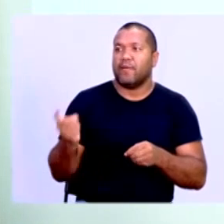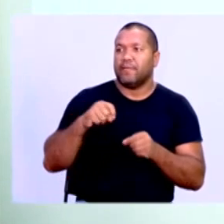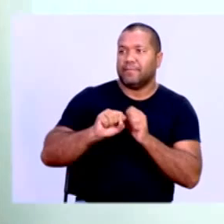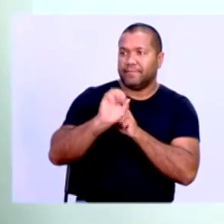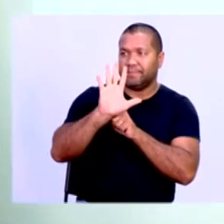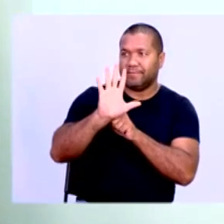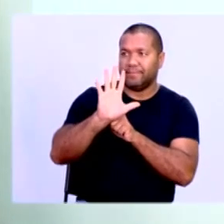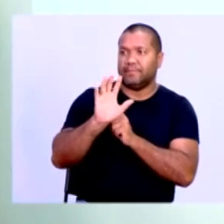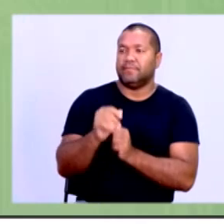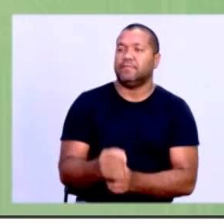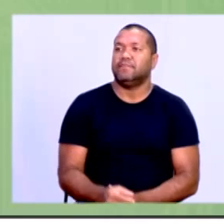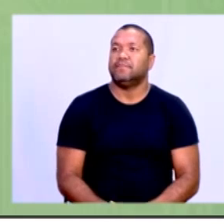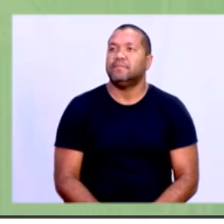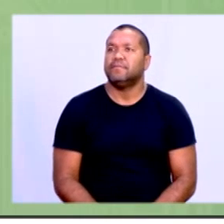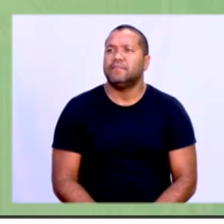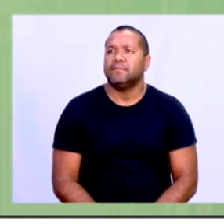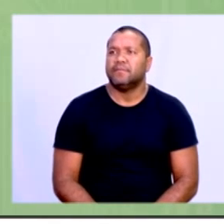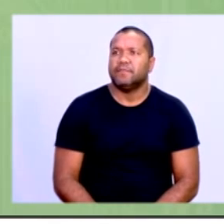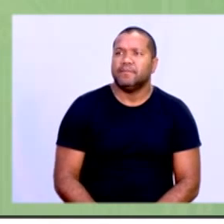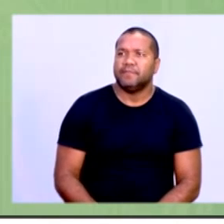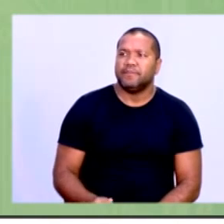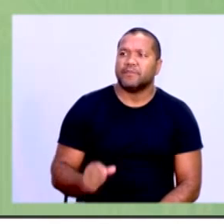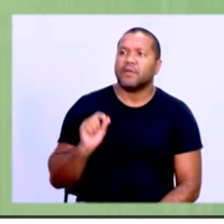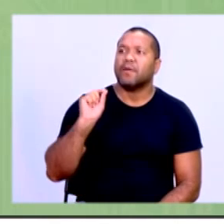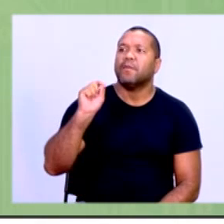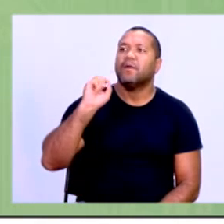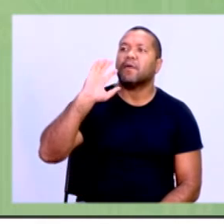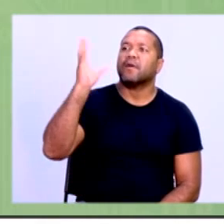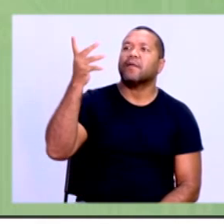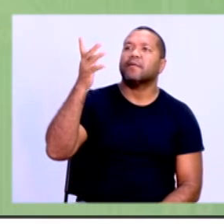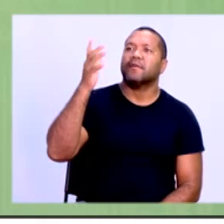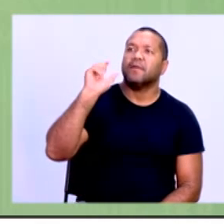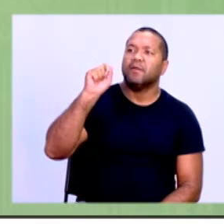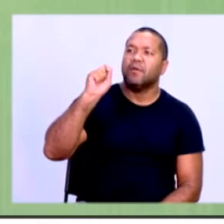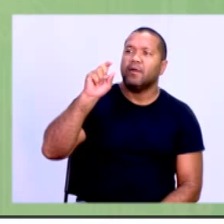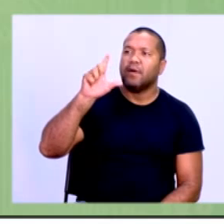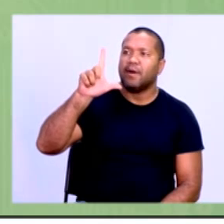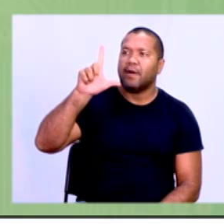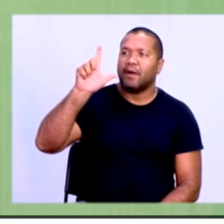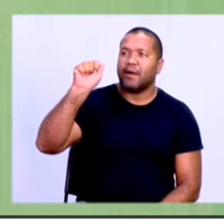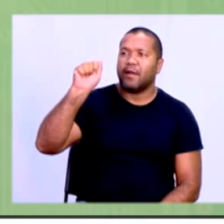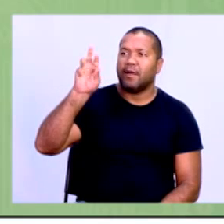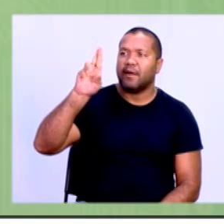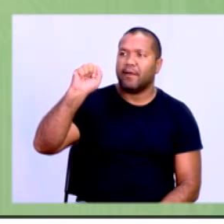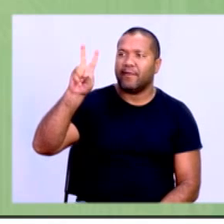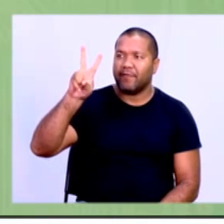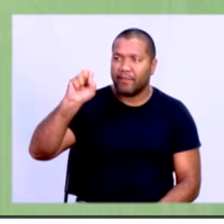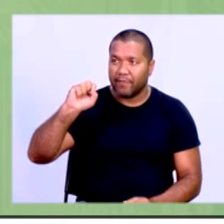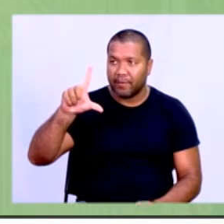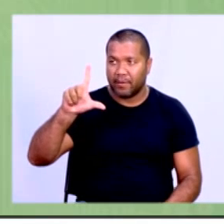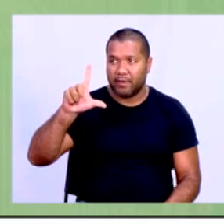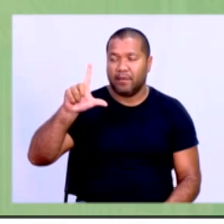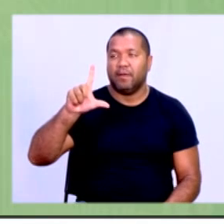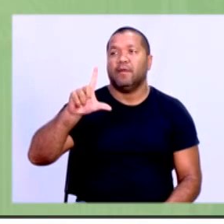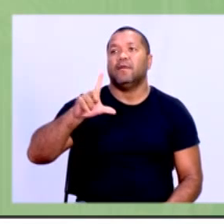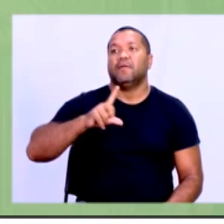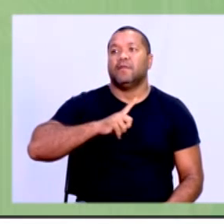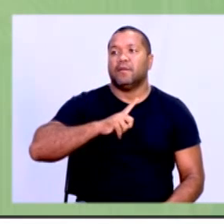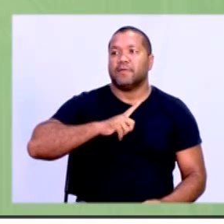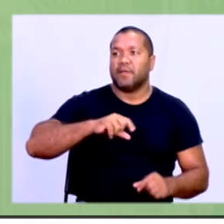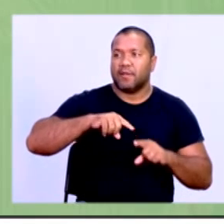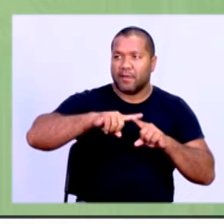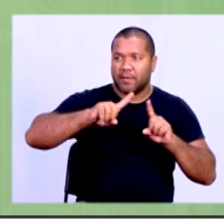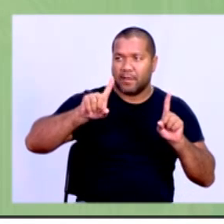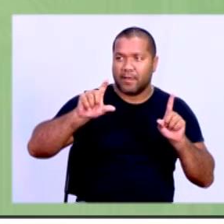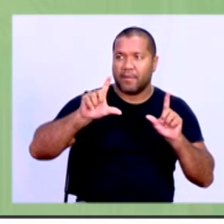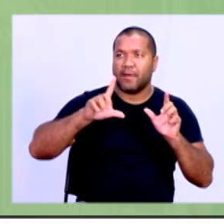Ok? Bom, o que acontece? No Laravel, a gente tem a parte de